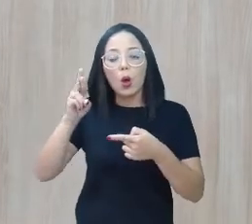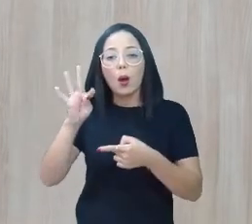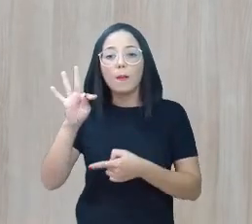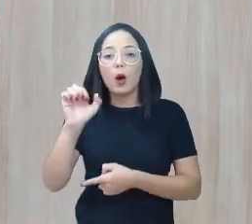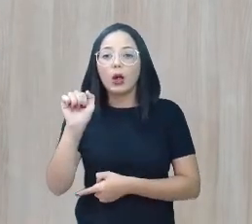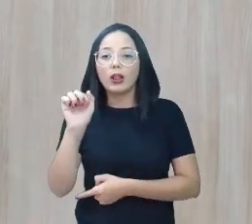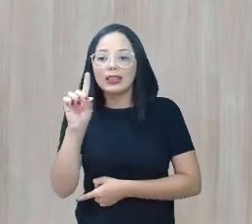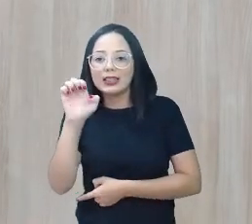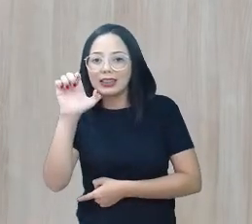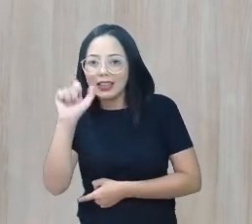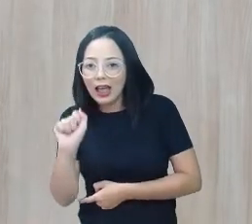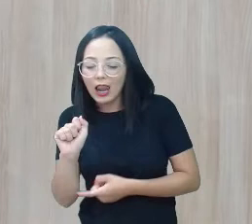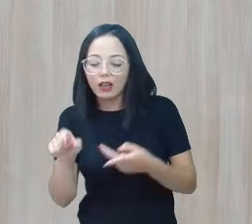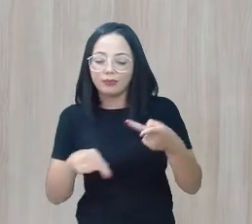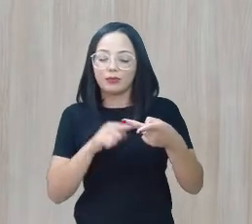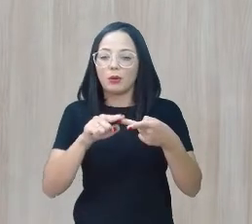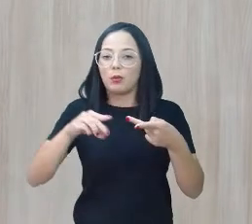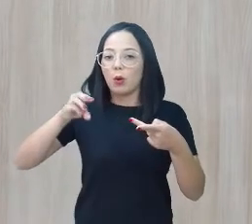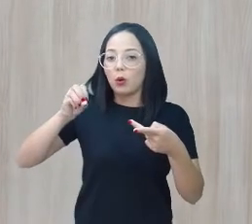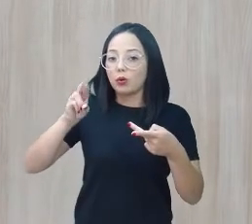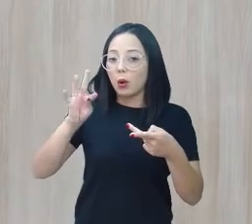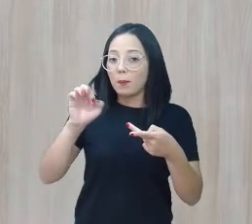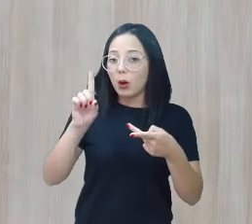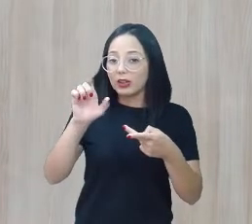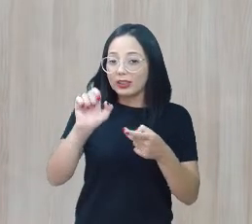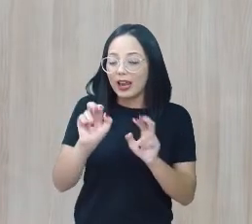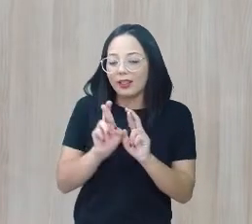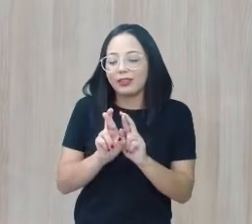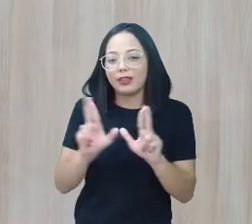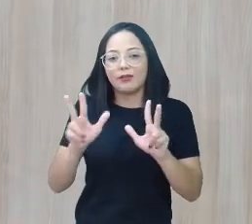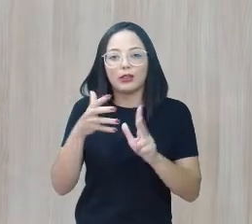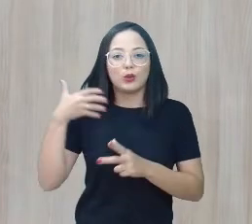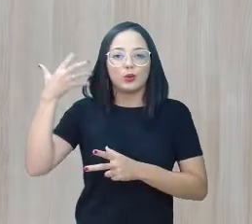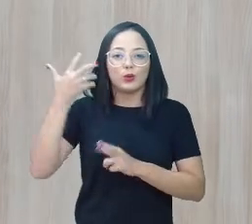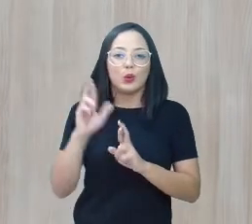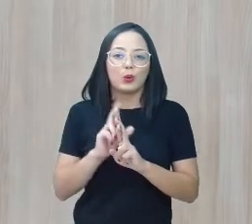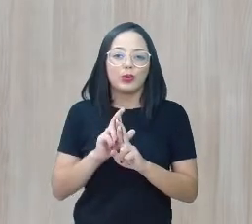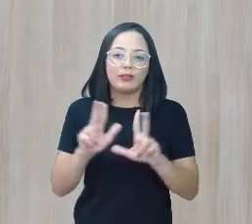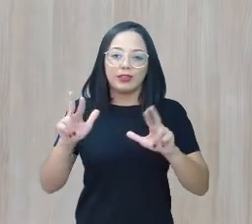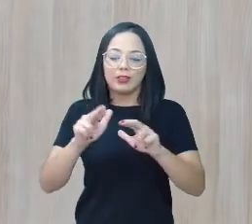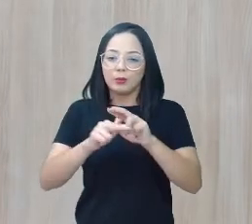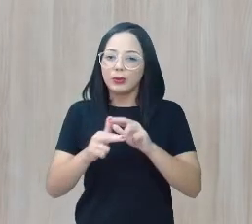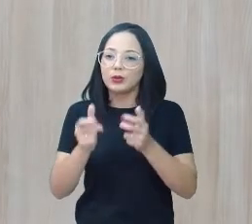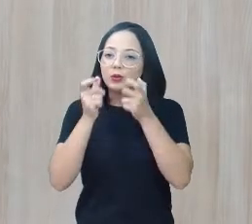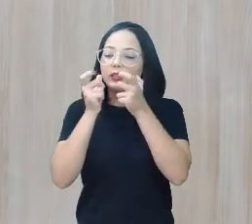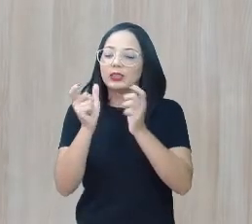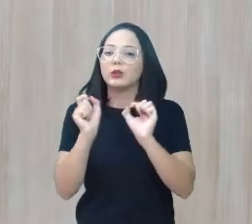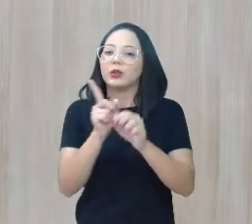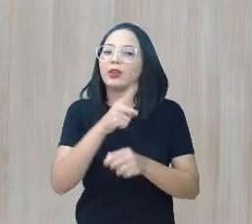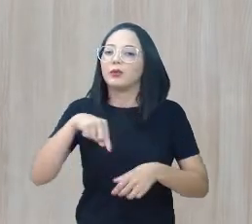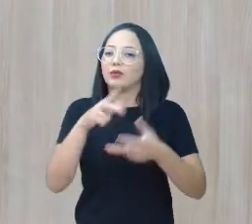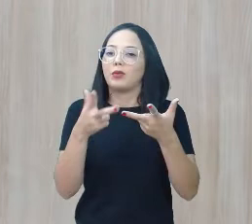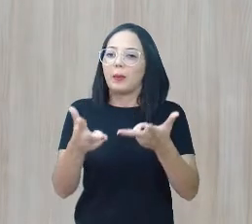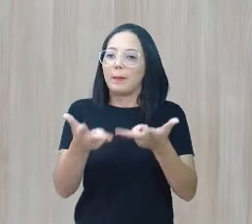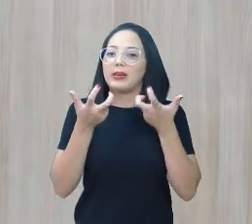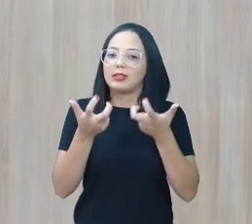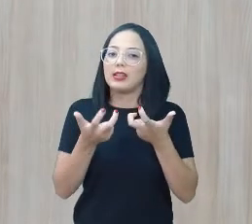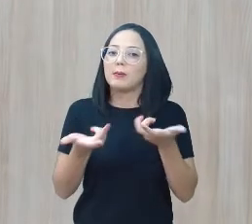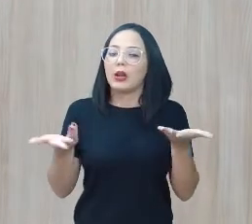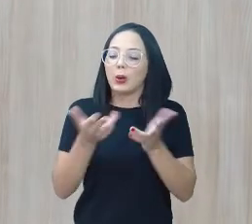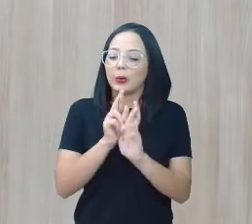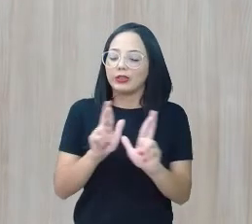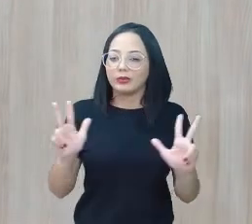aberto e mortandela se torna um som fechado. Então, é interessante vocês perceberem